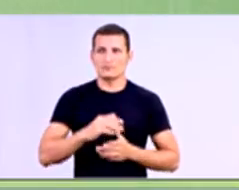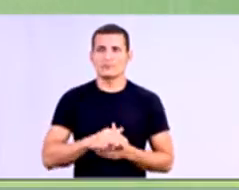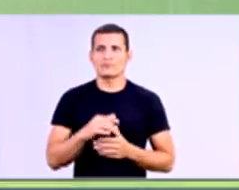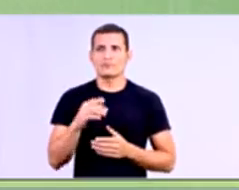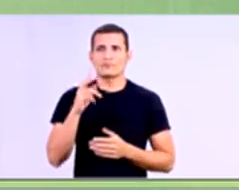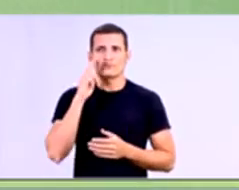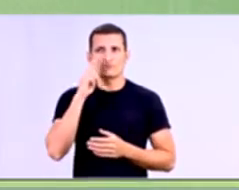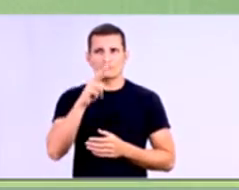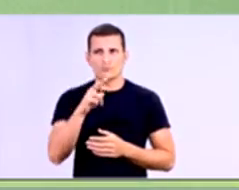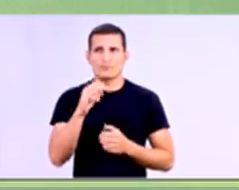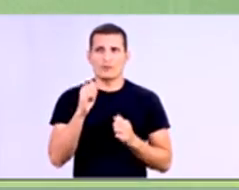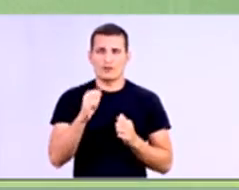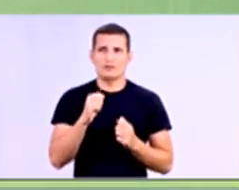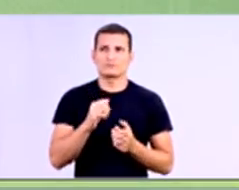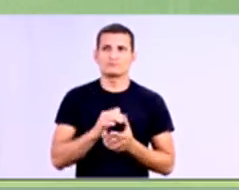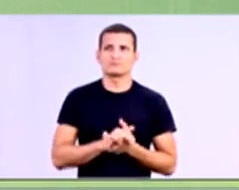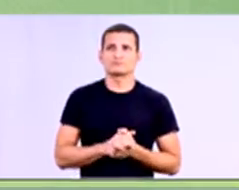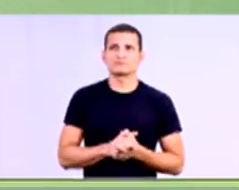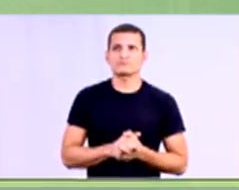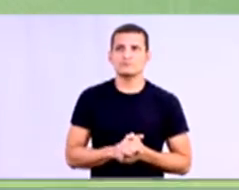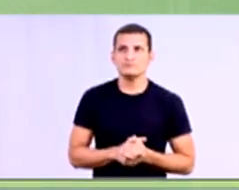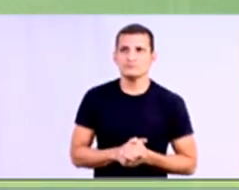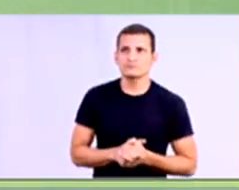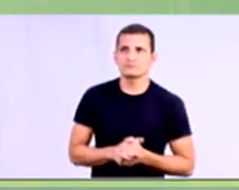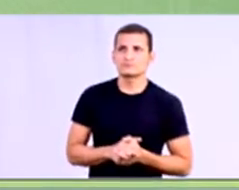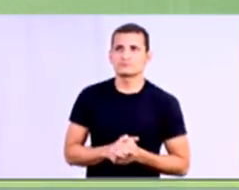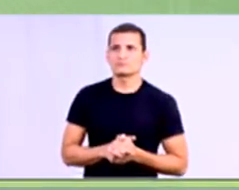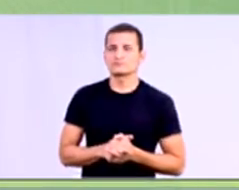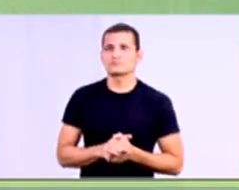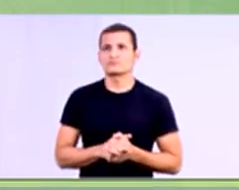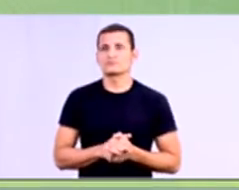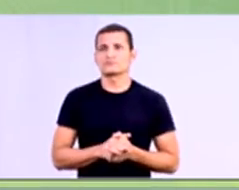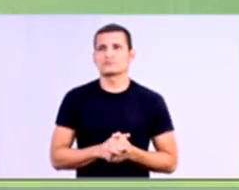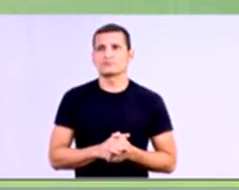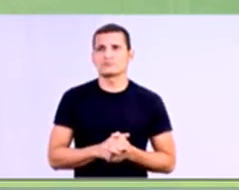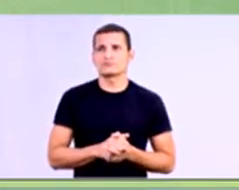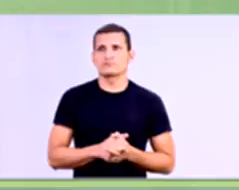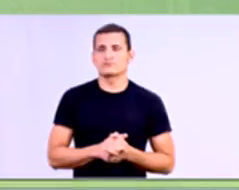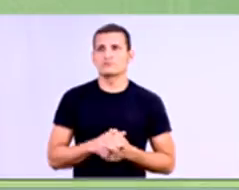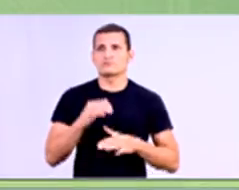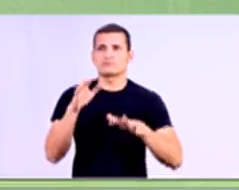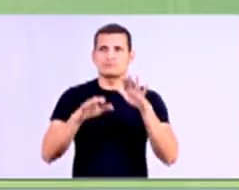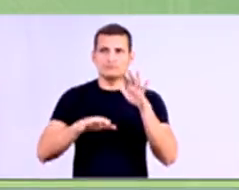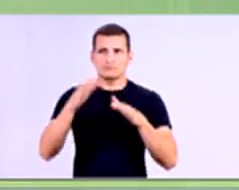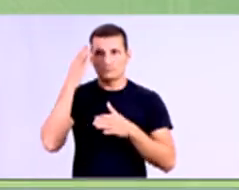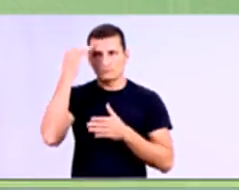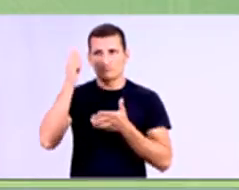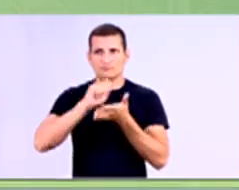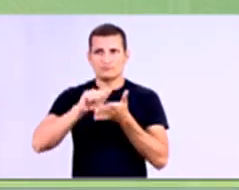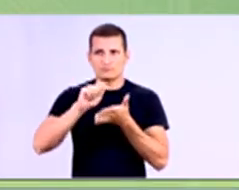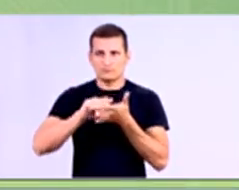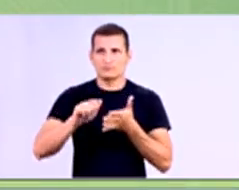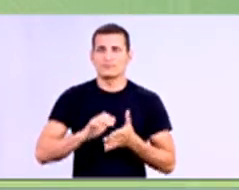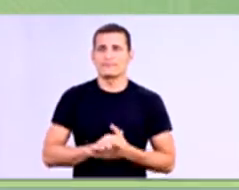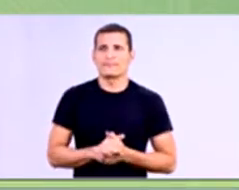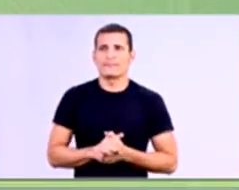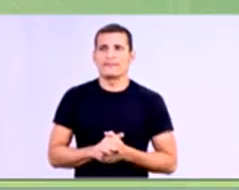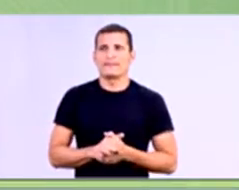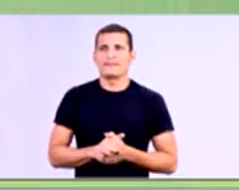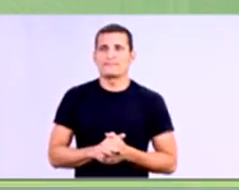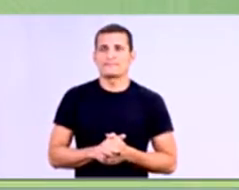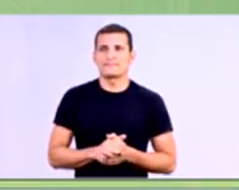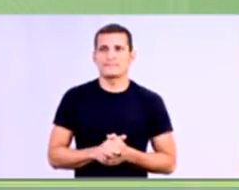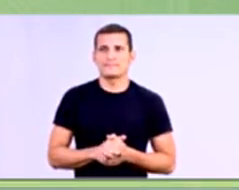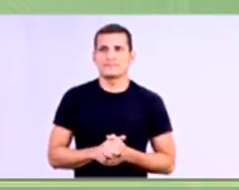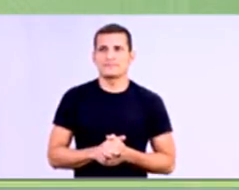um retângulo com 2 retângulos e um círculo. Depende muito aí do autor que estiver usando.